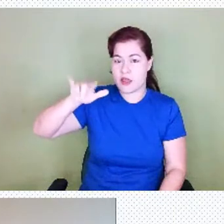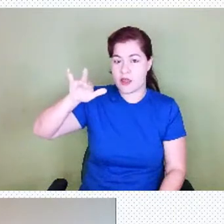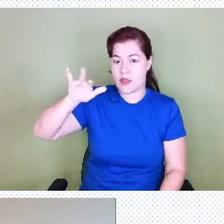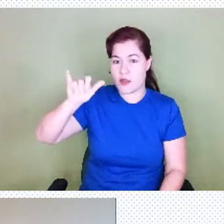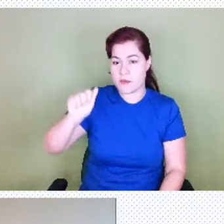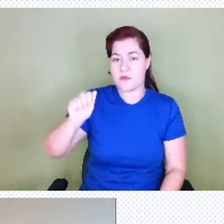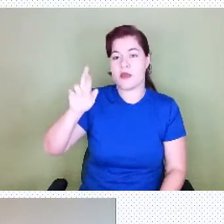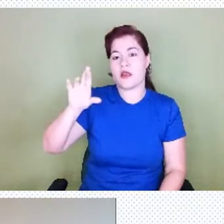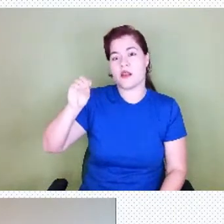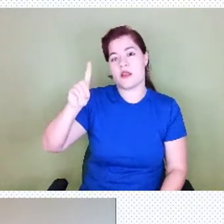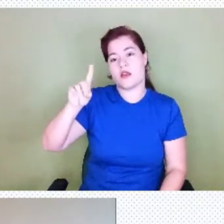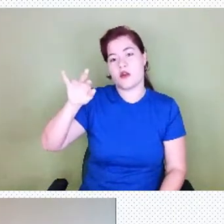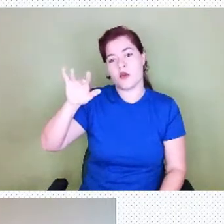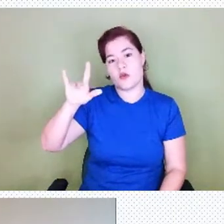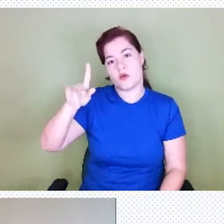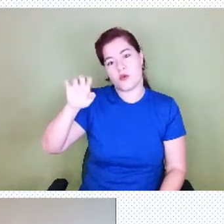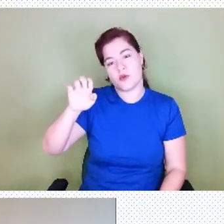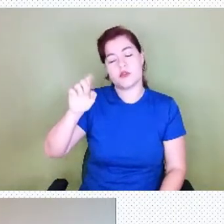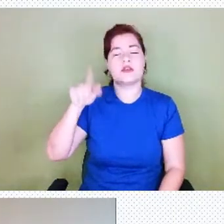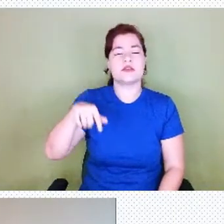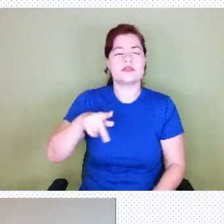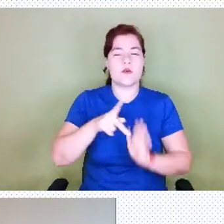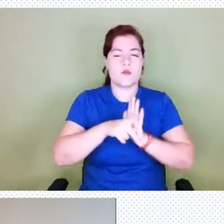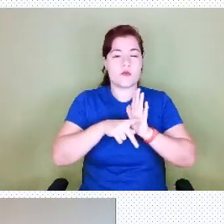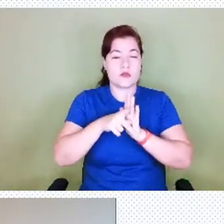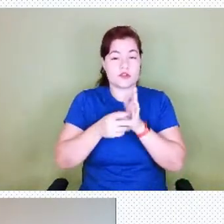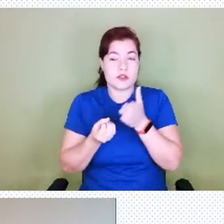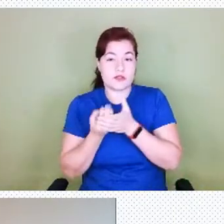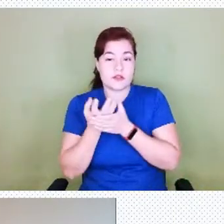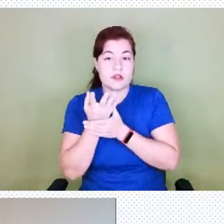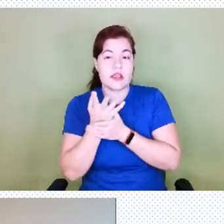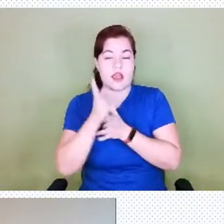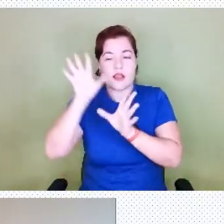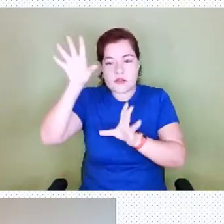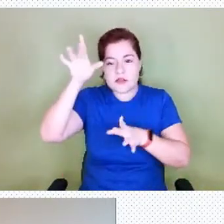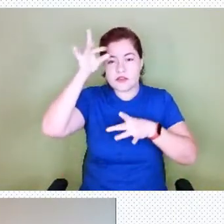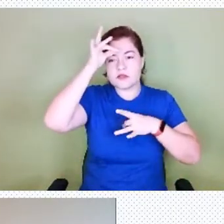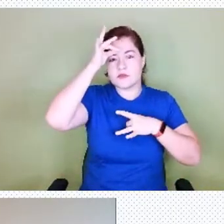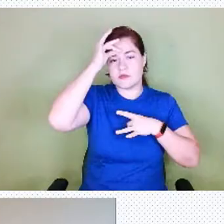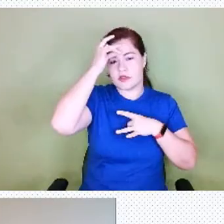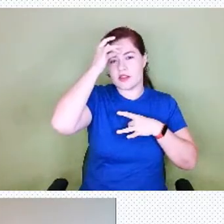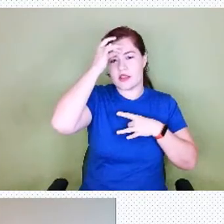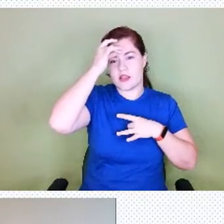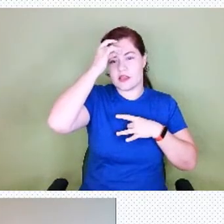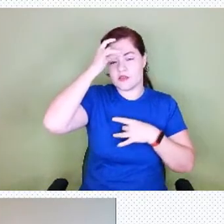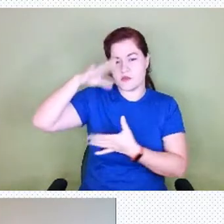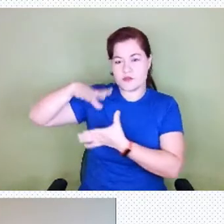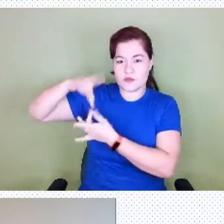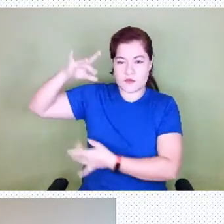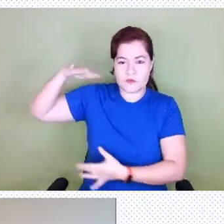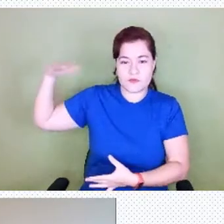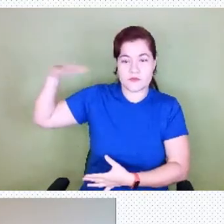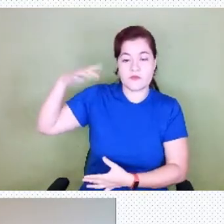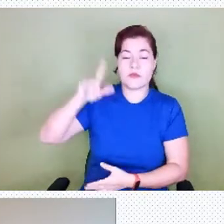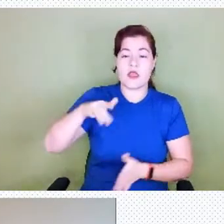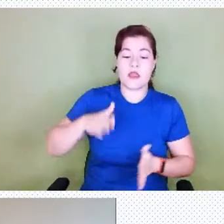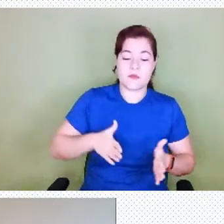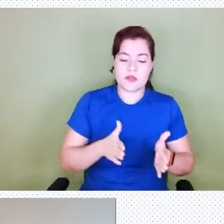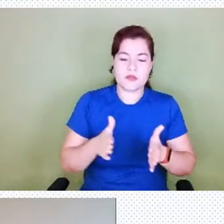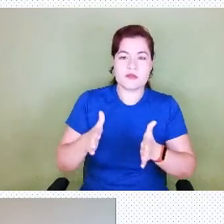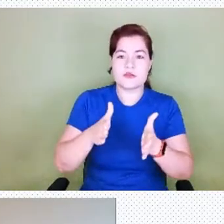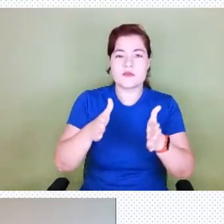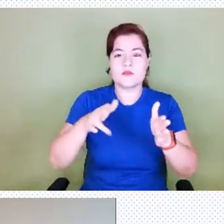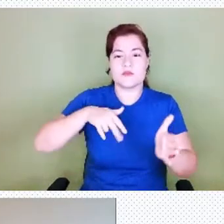não é, sob inspiração dos benfeitores espirituais pelos caminhos de Jesus.